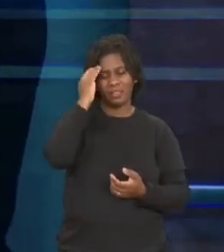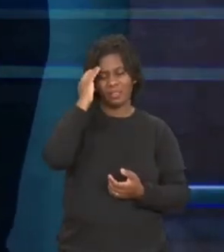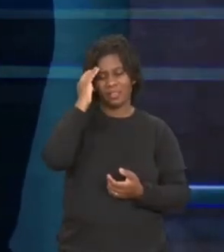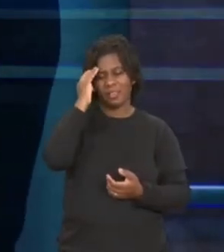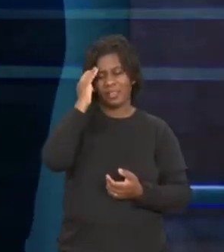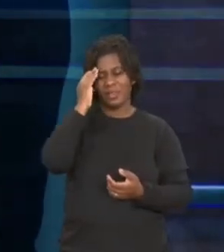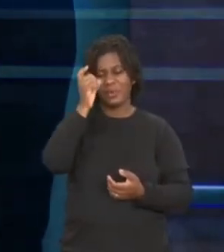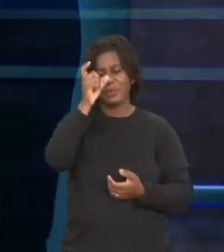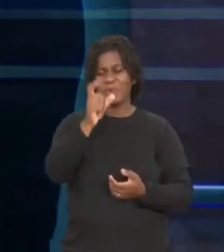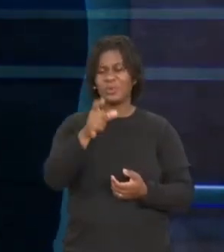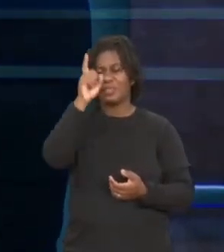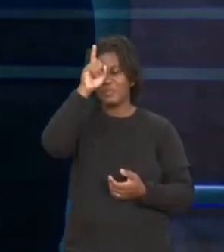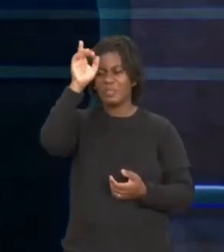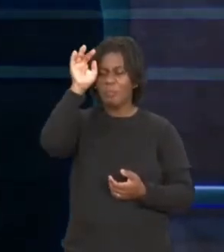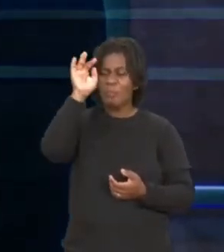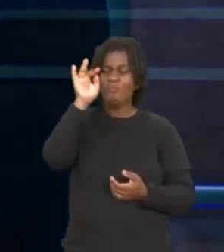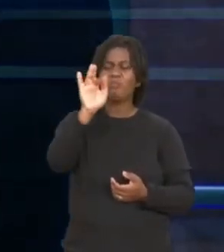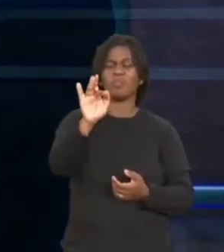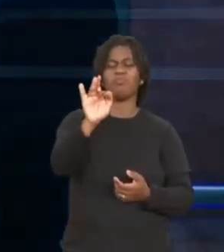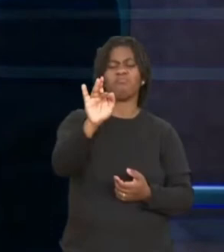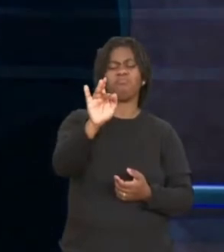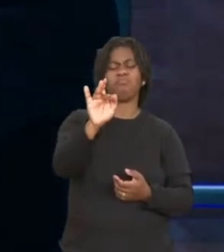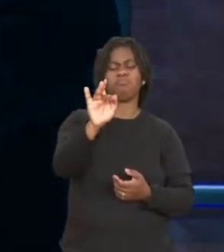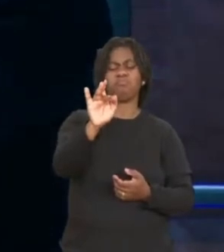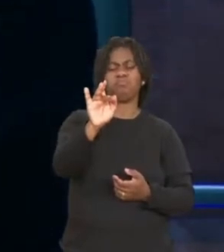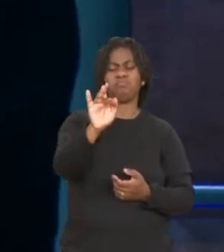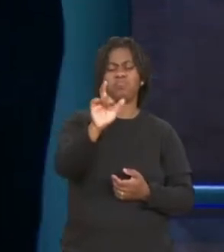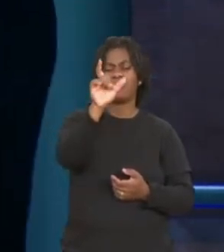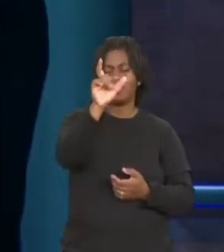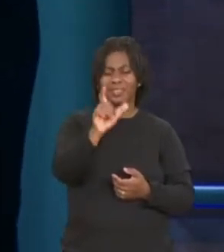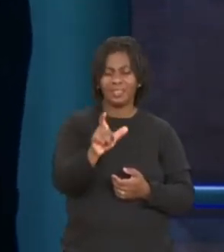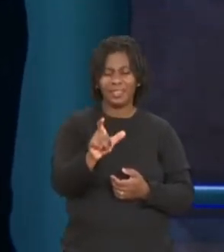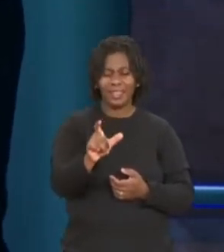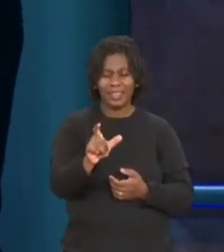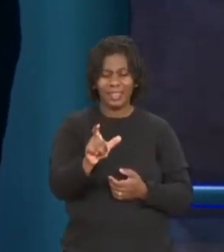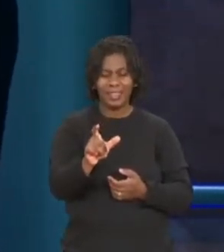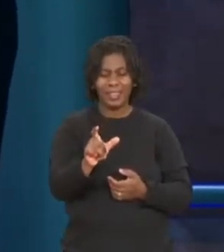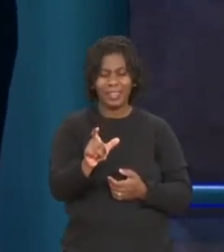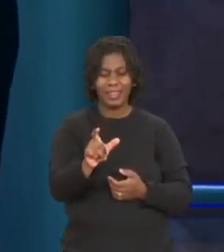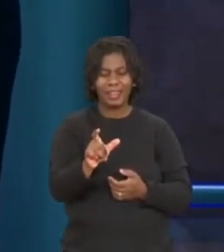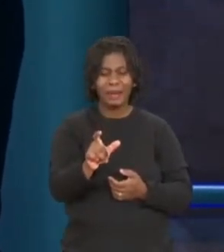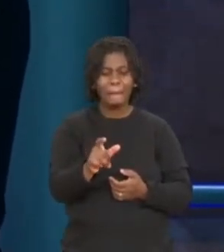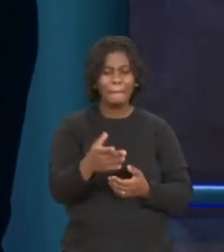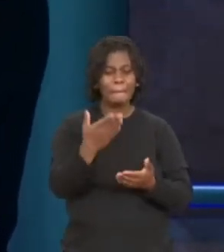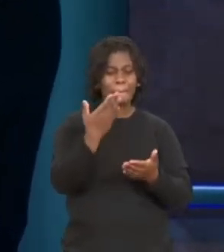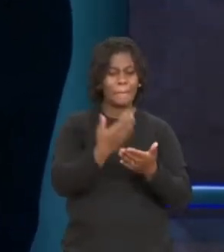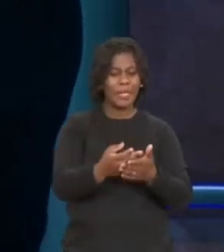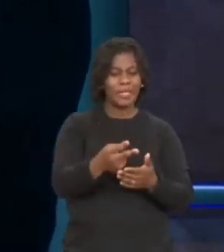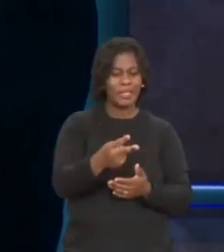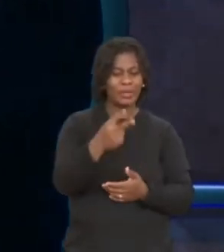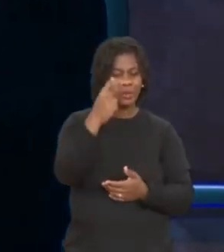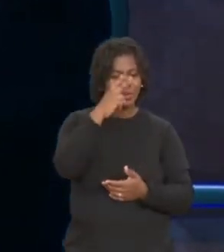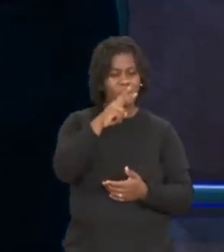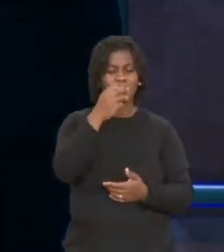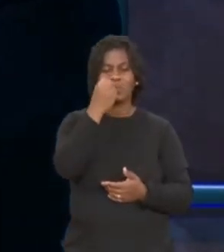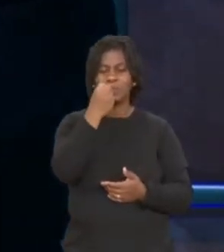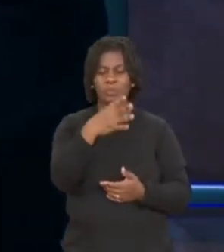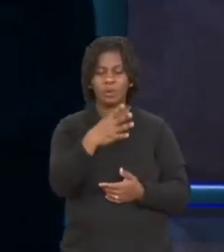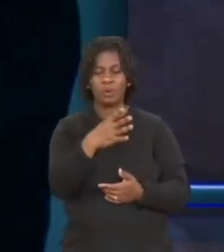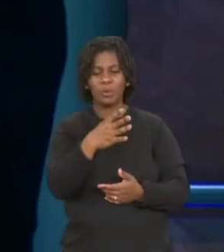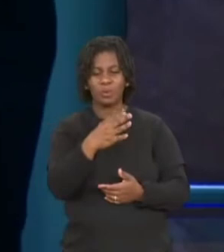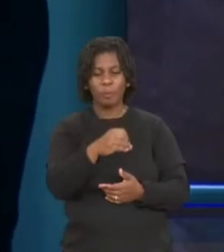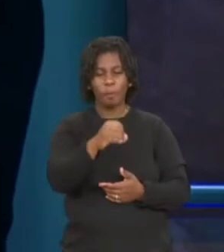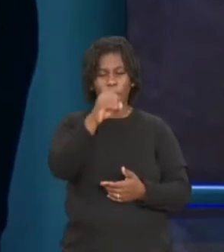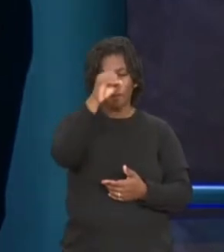Hoje ela foi tocada. Ela perdeu os bons olhos, a pureza. Hoje